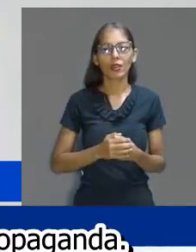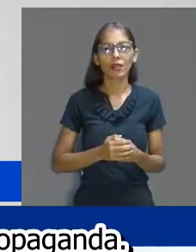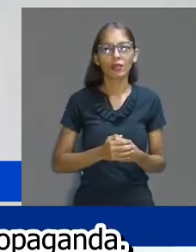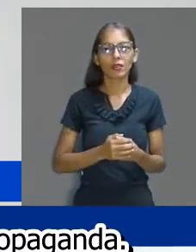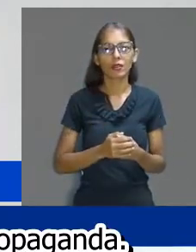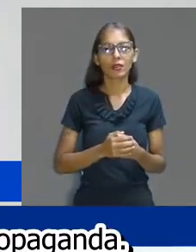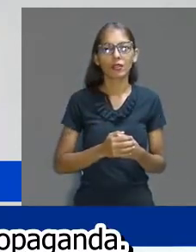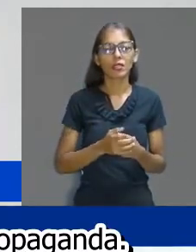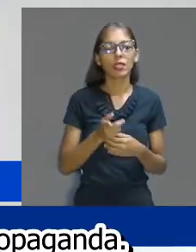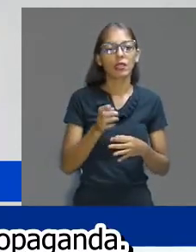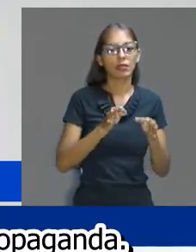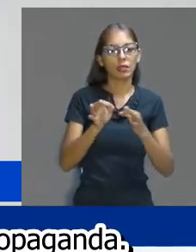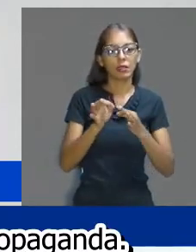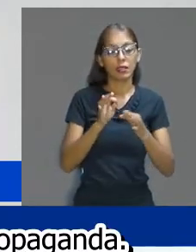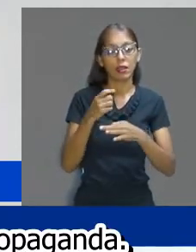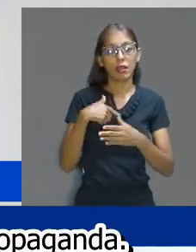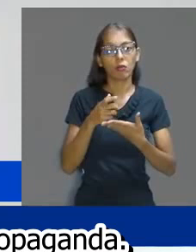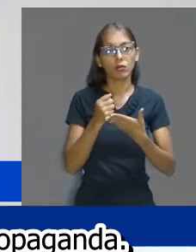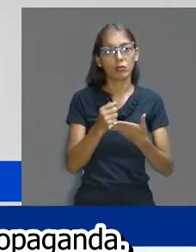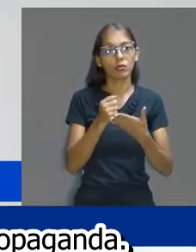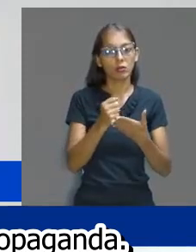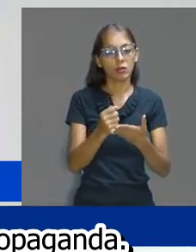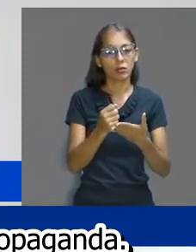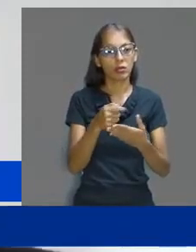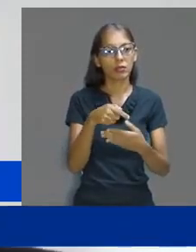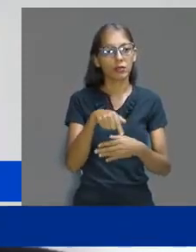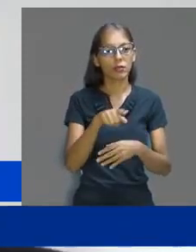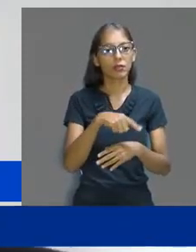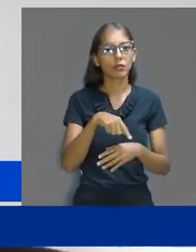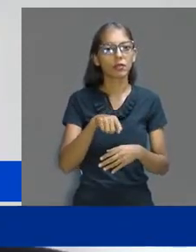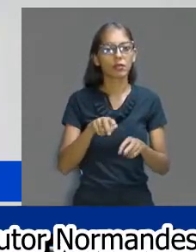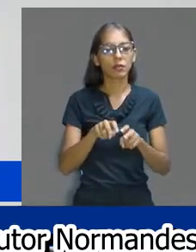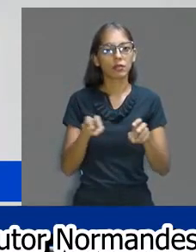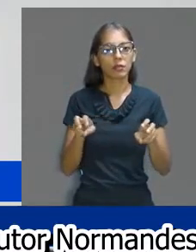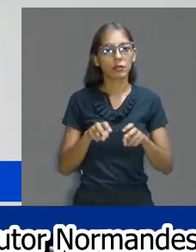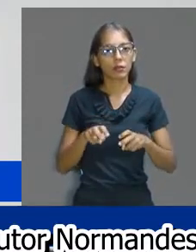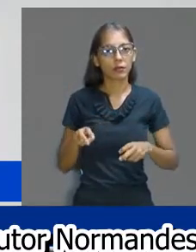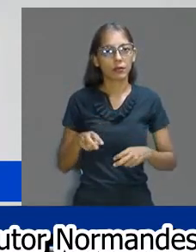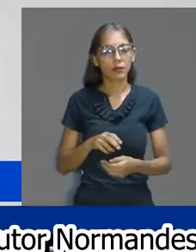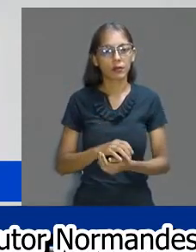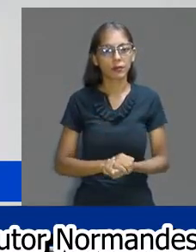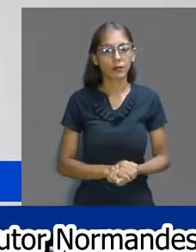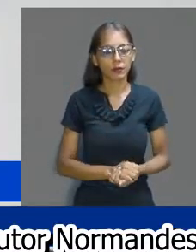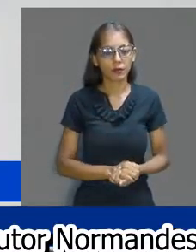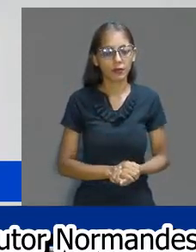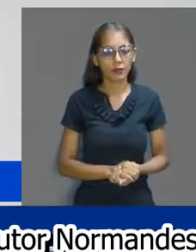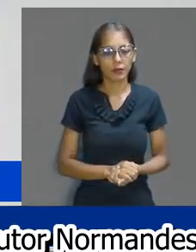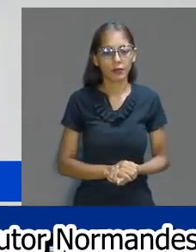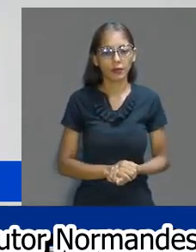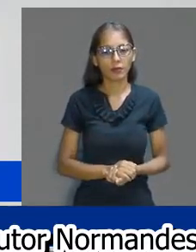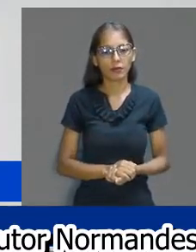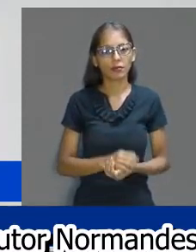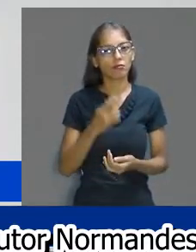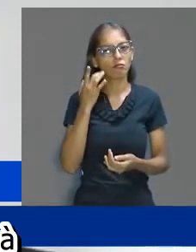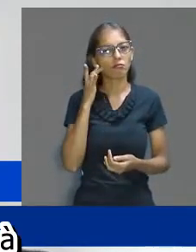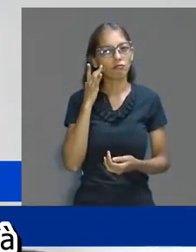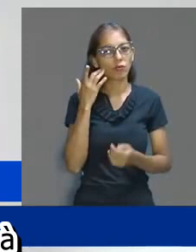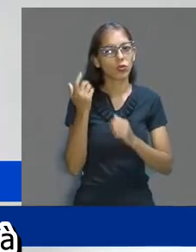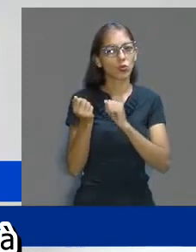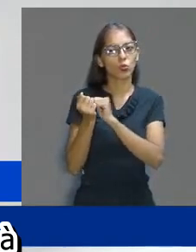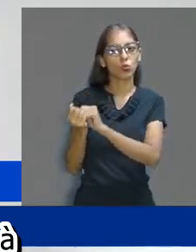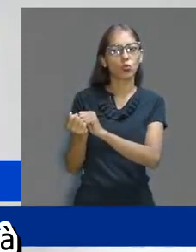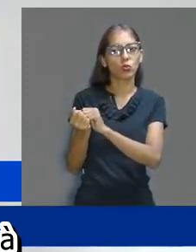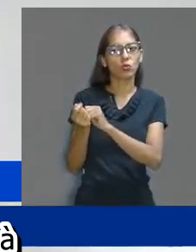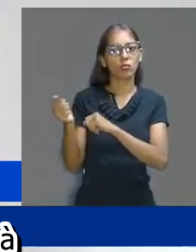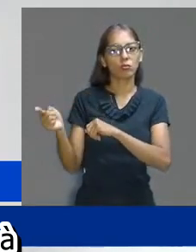estarei auxiliando a corte como juiz auxiliar da propaganda, né, imagino que juntamente com o doutor Normandes, né, doutor Normandes, o senhor também